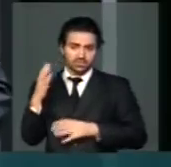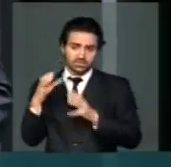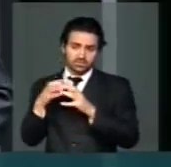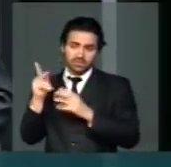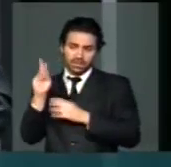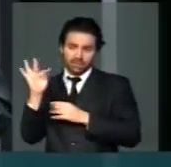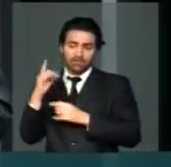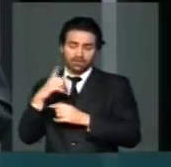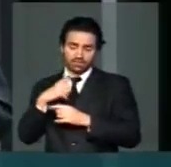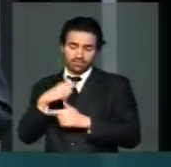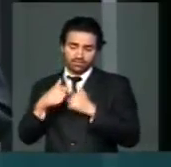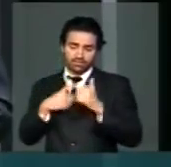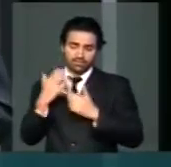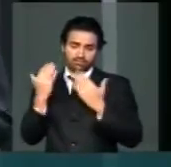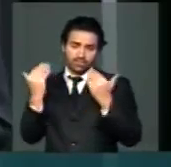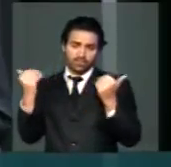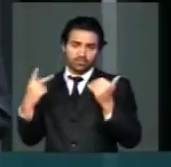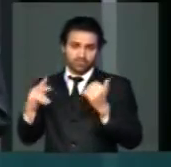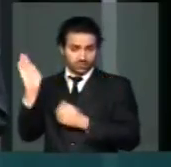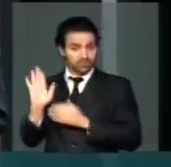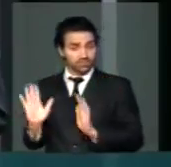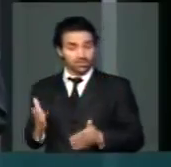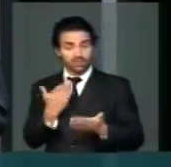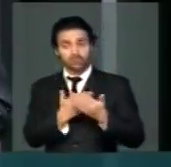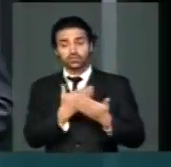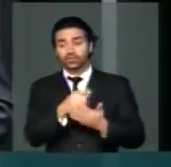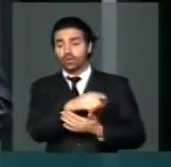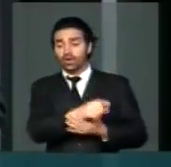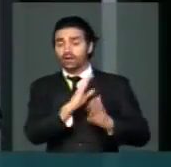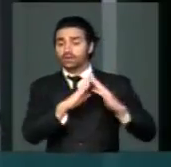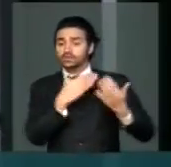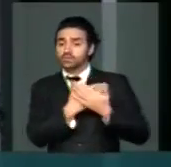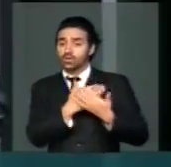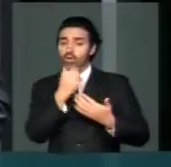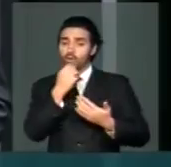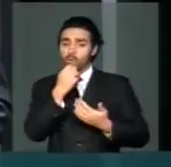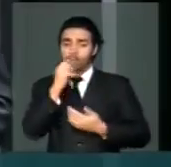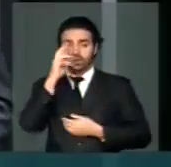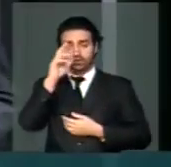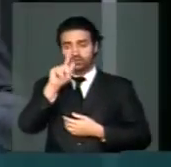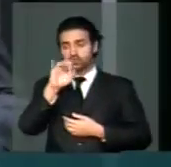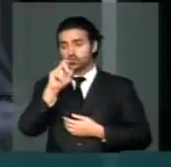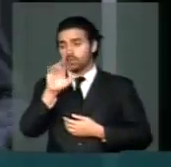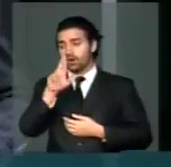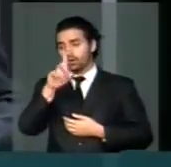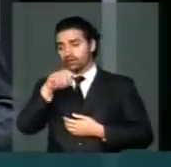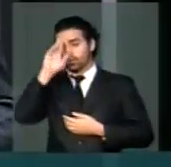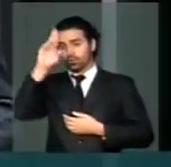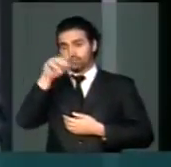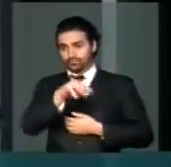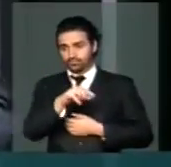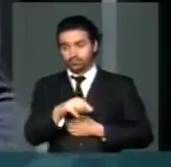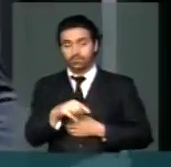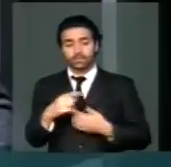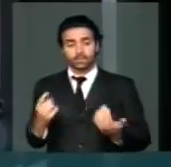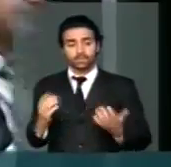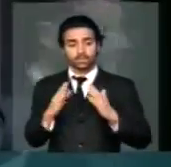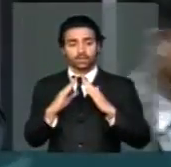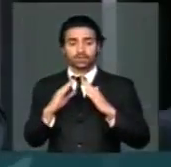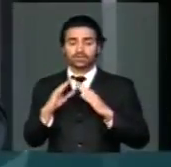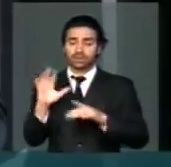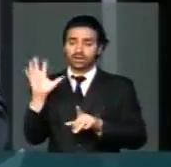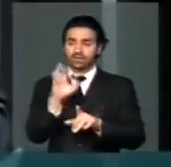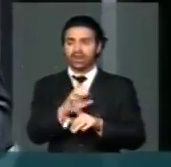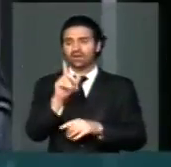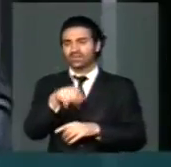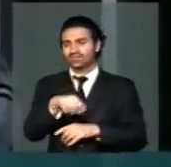cargos importantes no Brasil. Esse ataque é um ataque ideológico e que não poderia ser